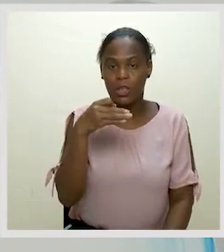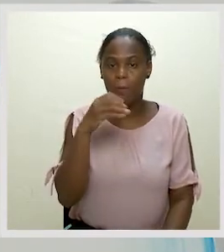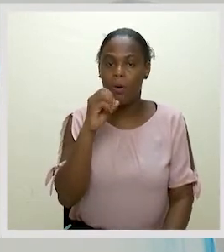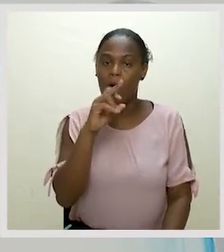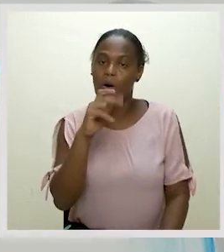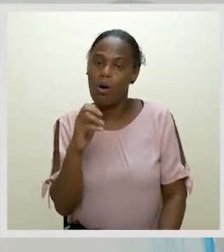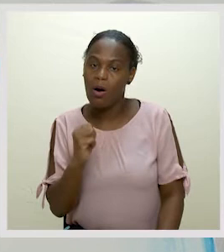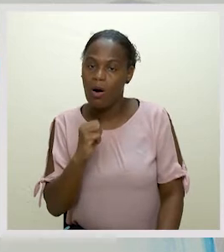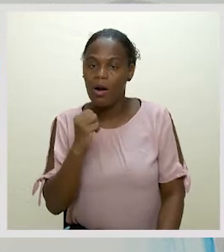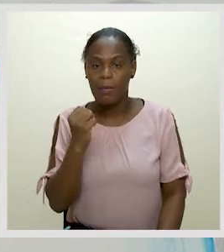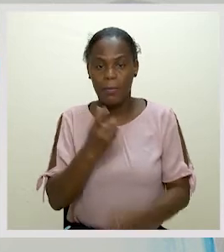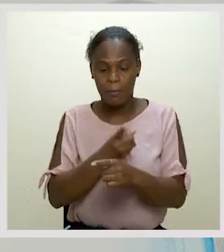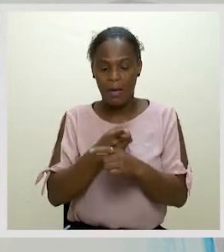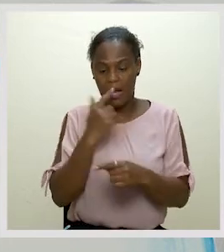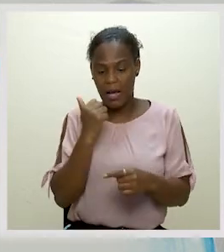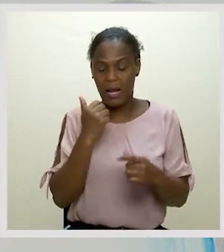esporos teriam